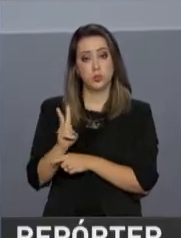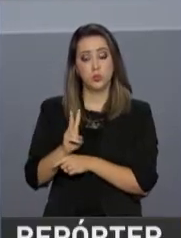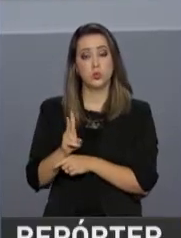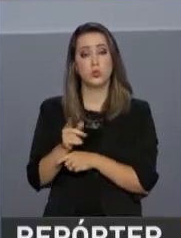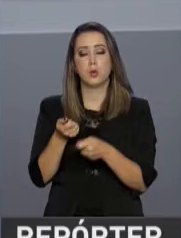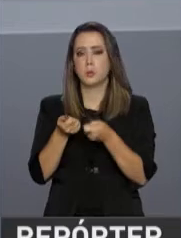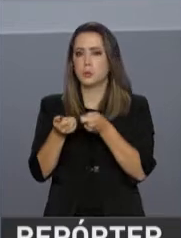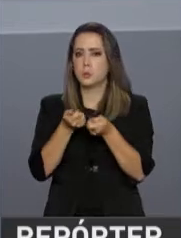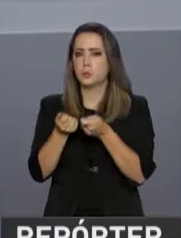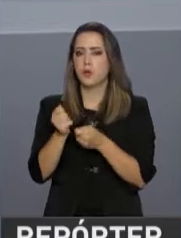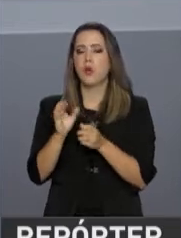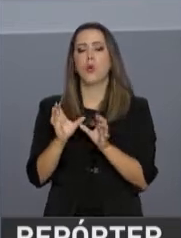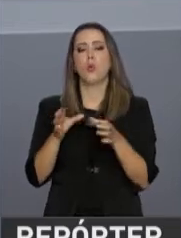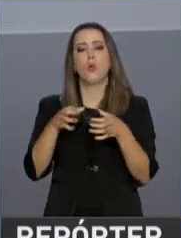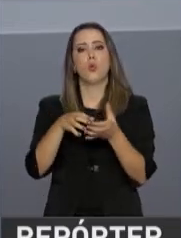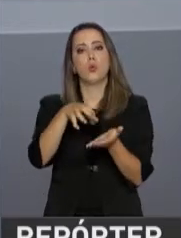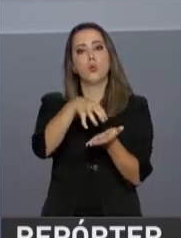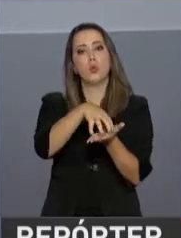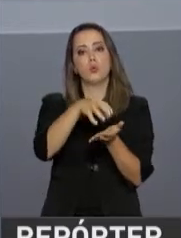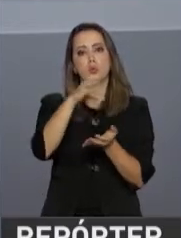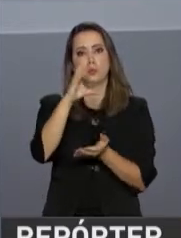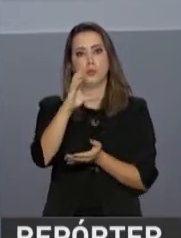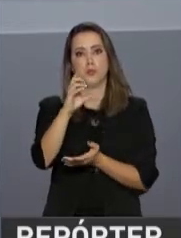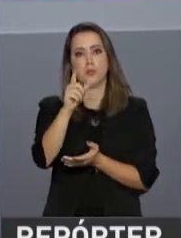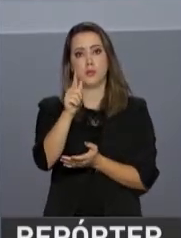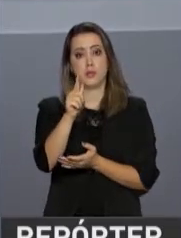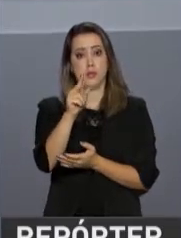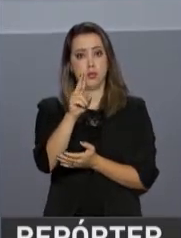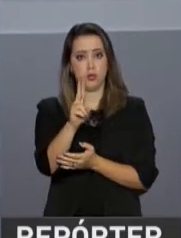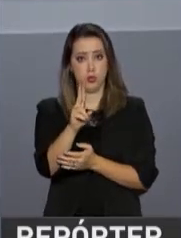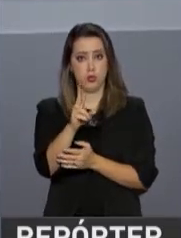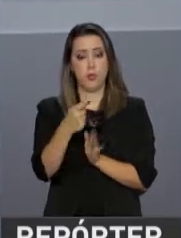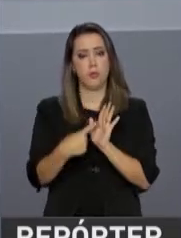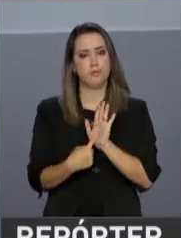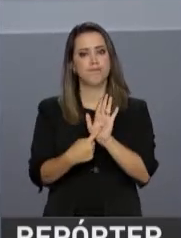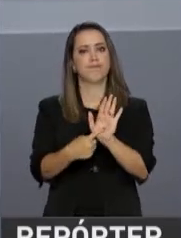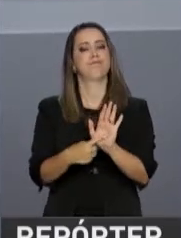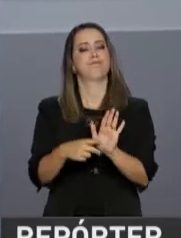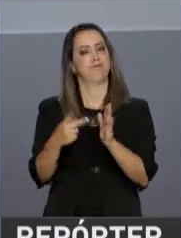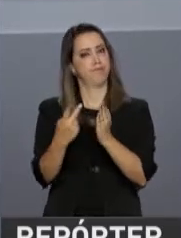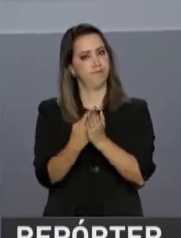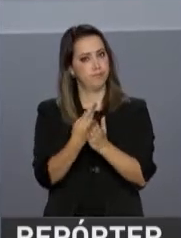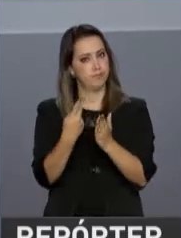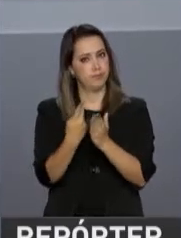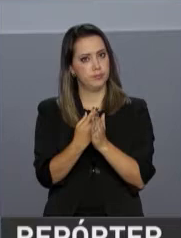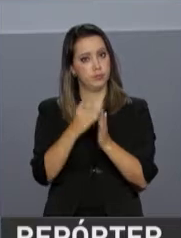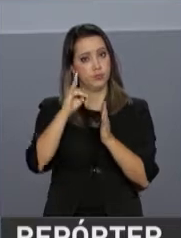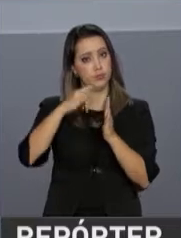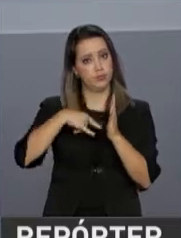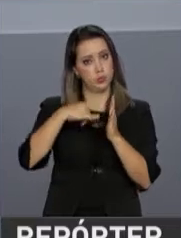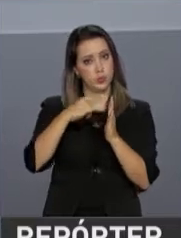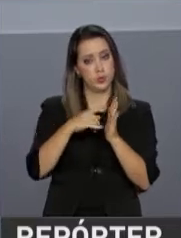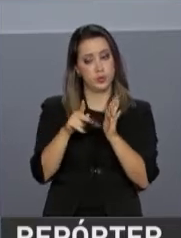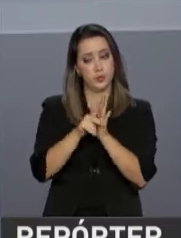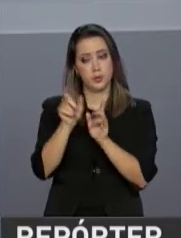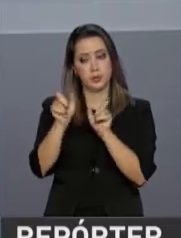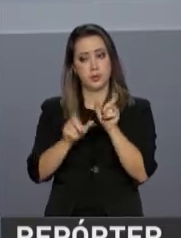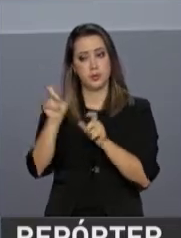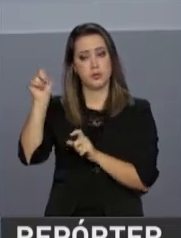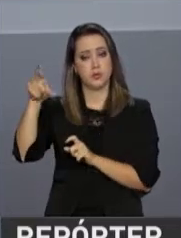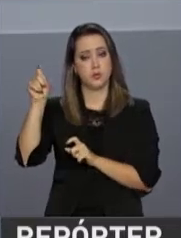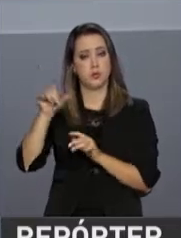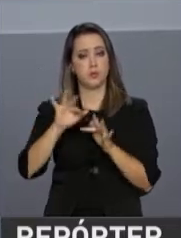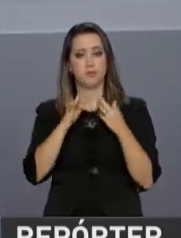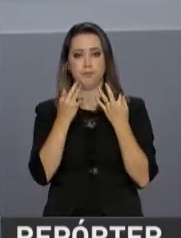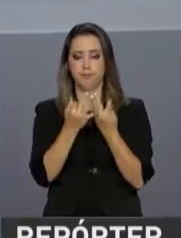pela controladoria-geral da união mostra fraude em cadastros de beneficiários do programa bolsa família o repórter nem pereira tem mais